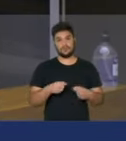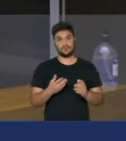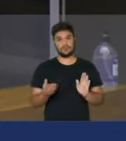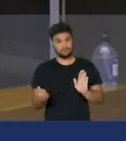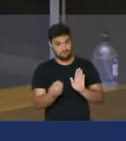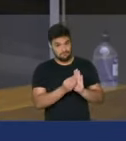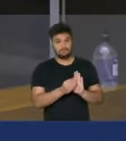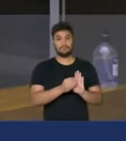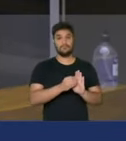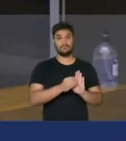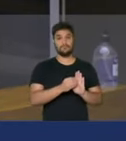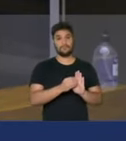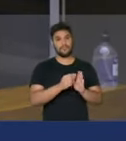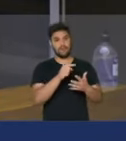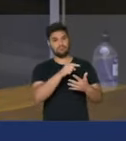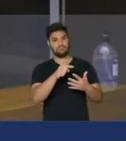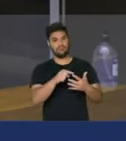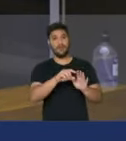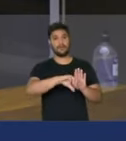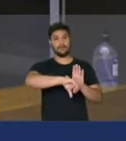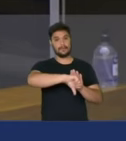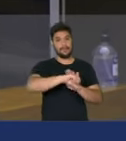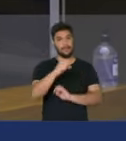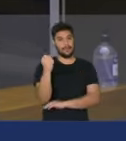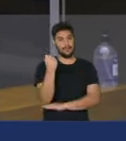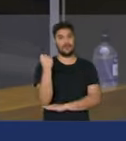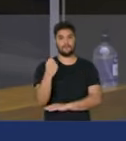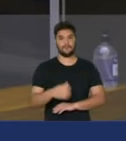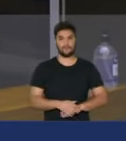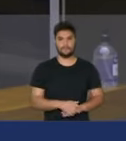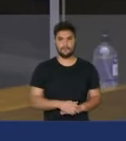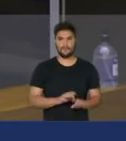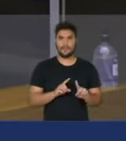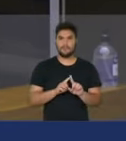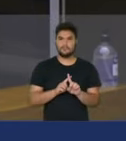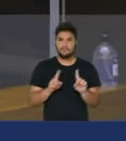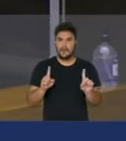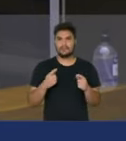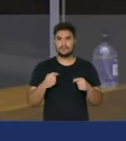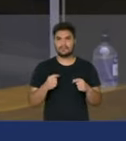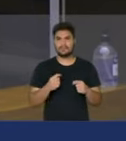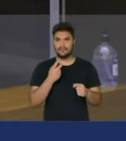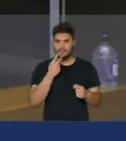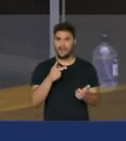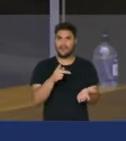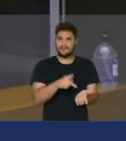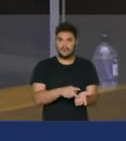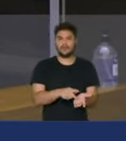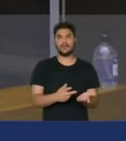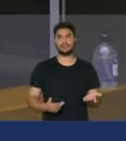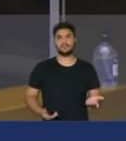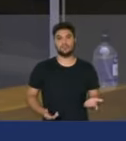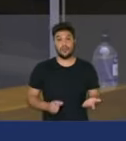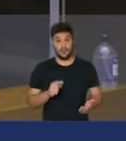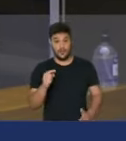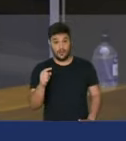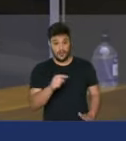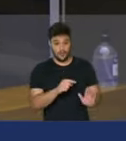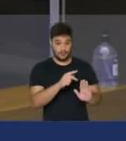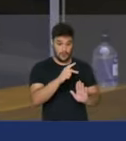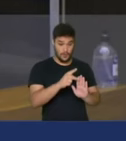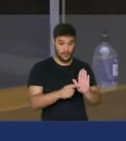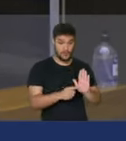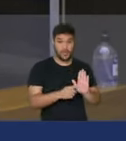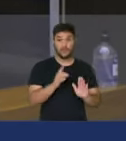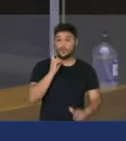no rol de crimes hediondos mas é necessário restabelecer a verdade porque esse é um projeto de